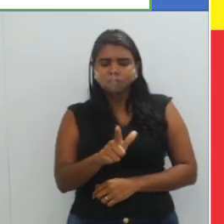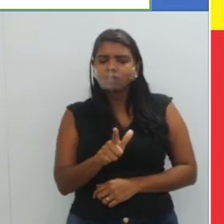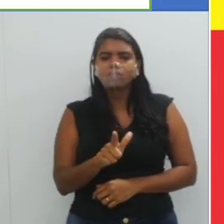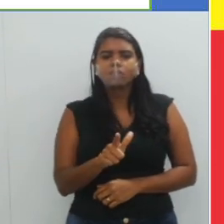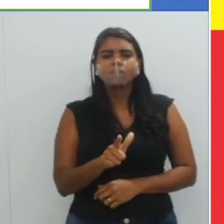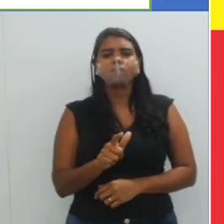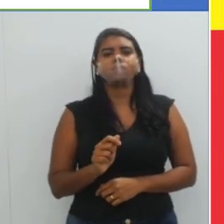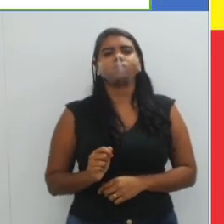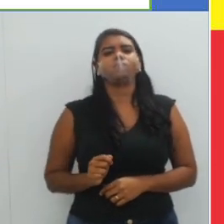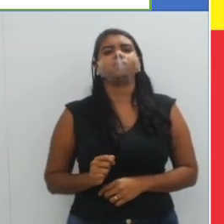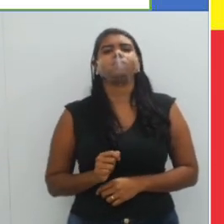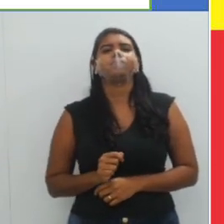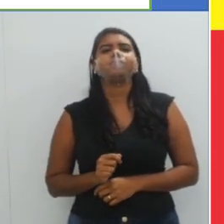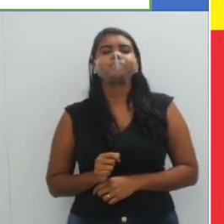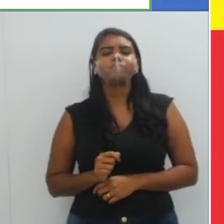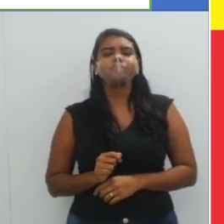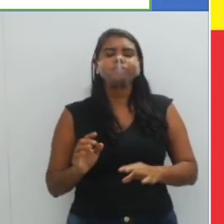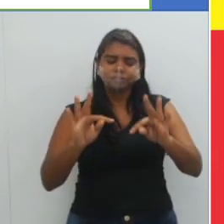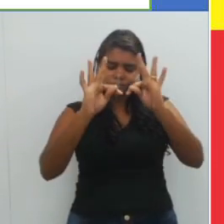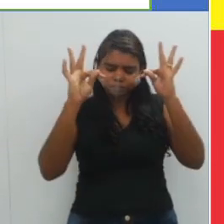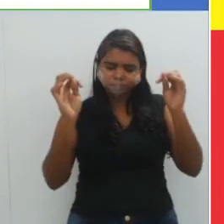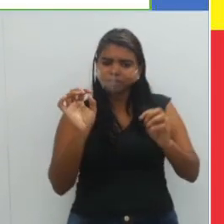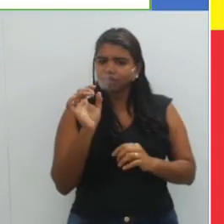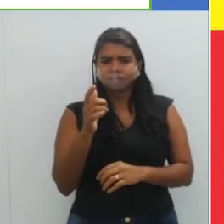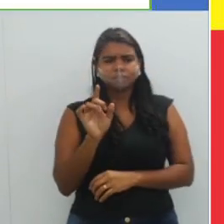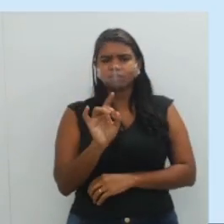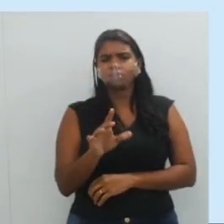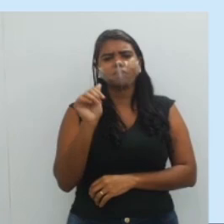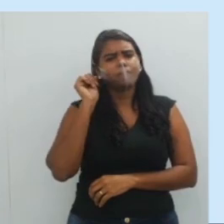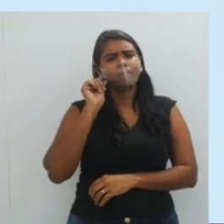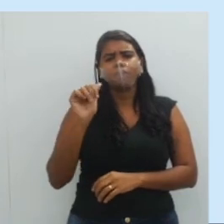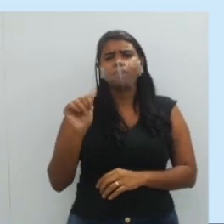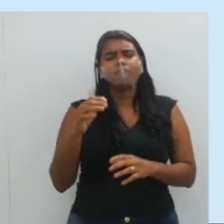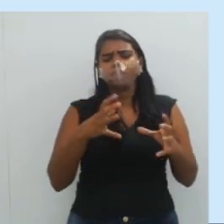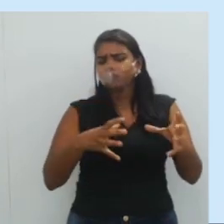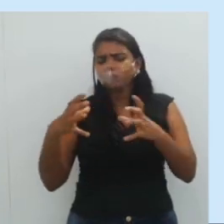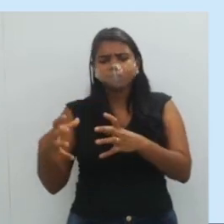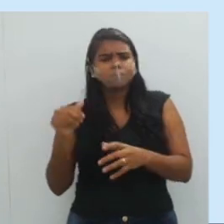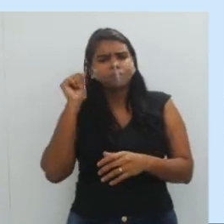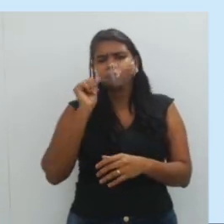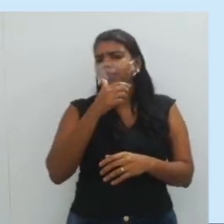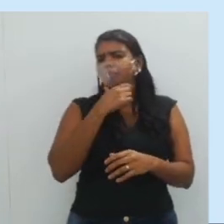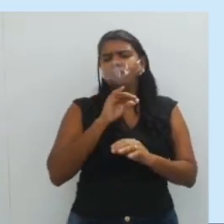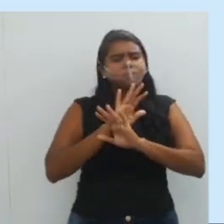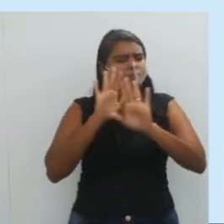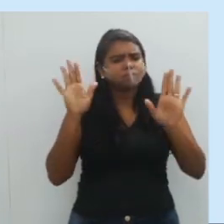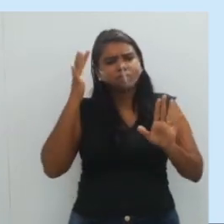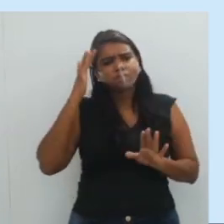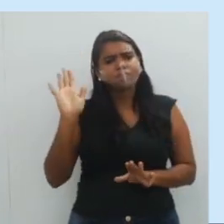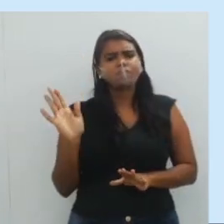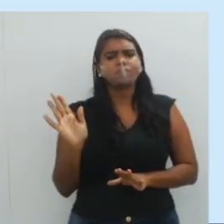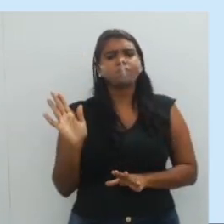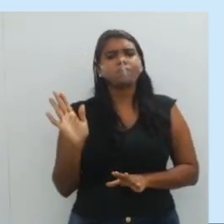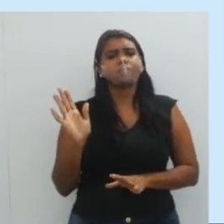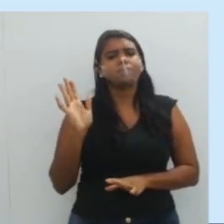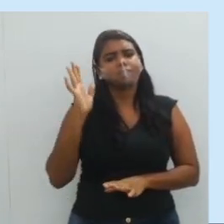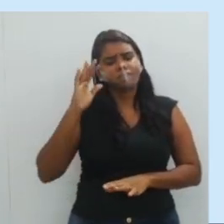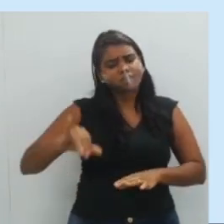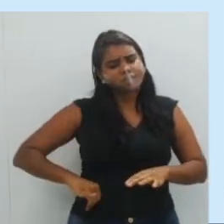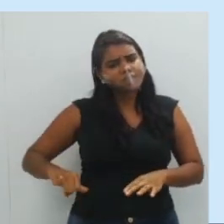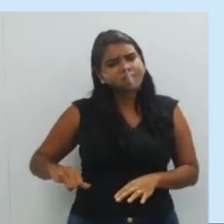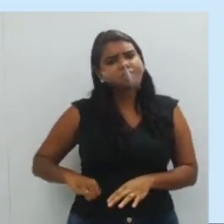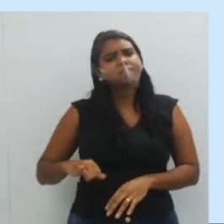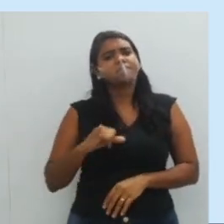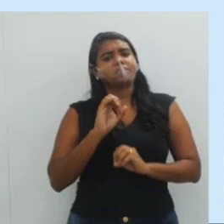há violência de modo total, não só a mulher, mas a todos os grupos. Mas nós sabemos o quanto a mulher sofre.